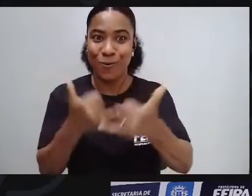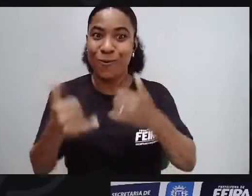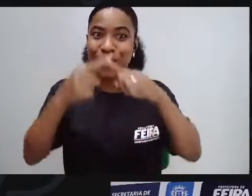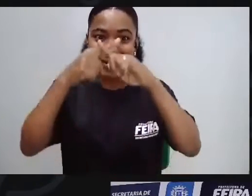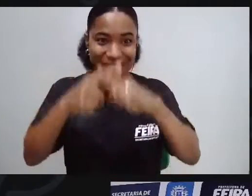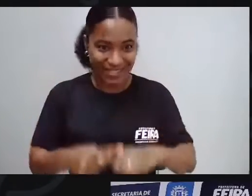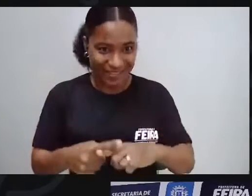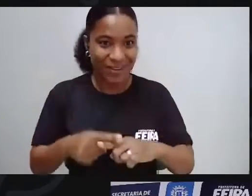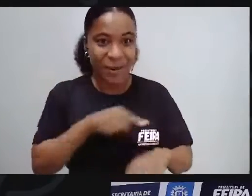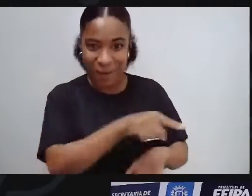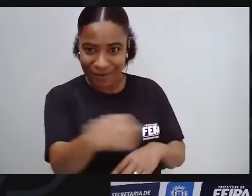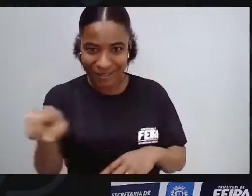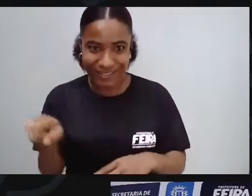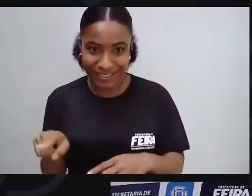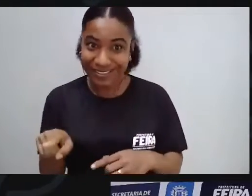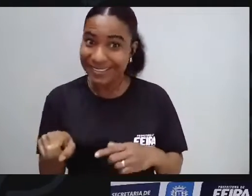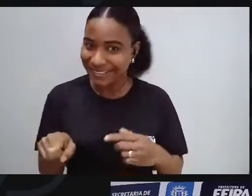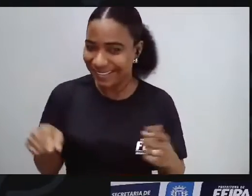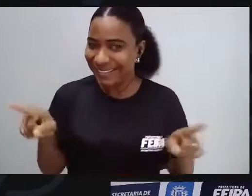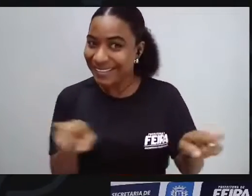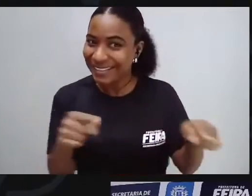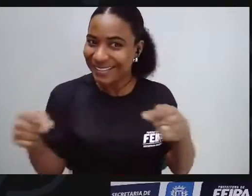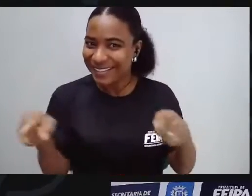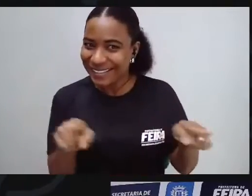bom de música